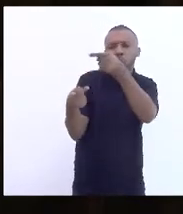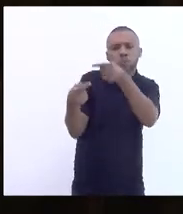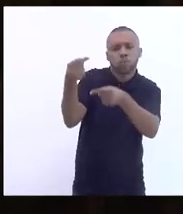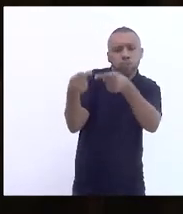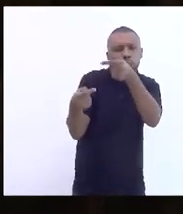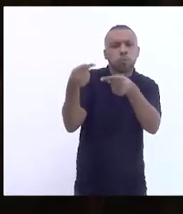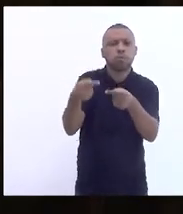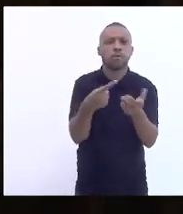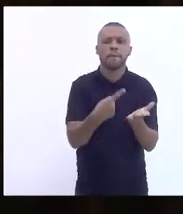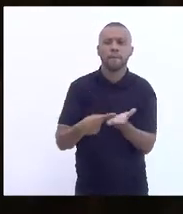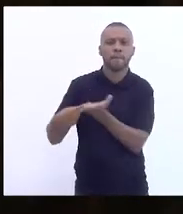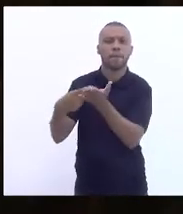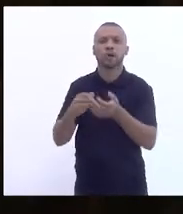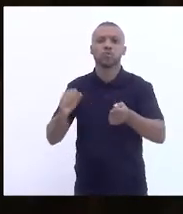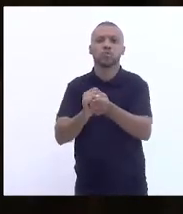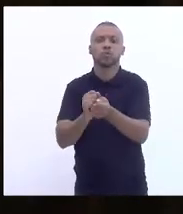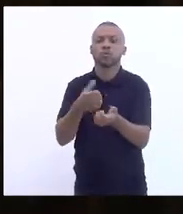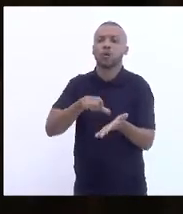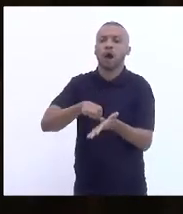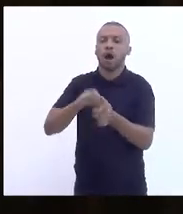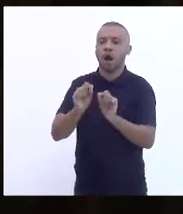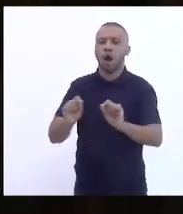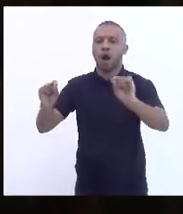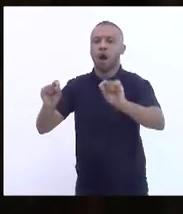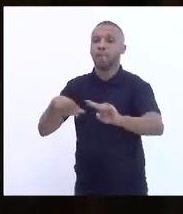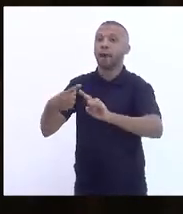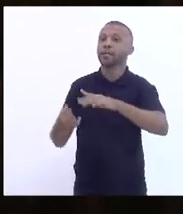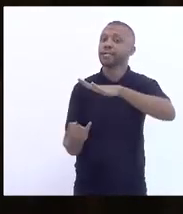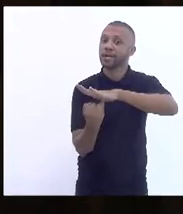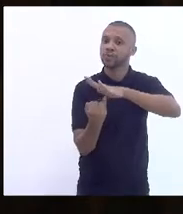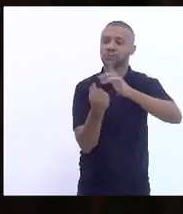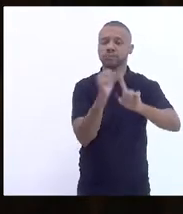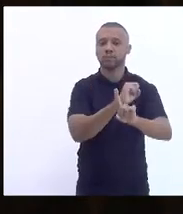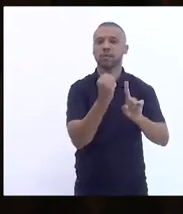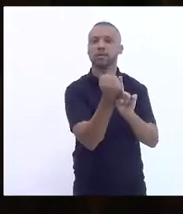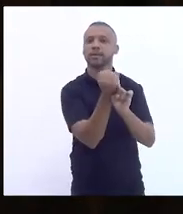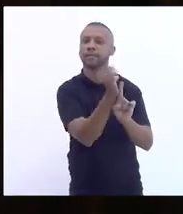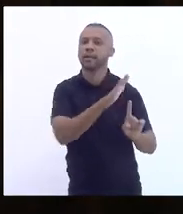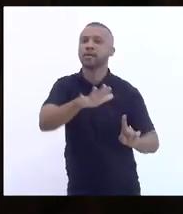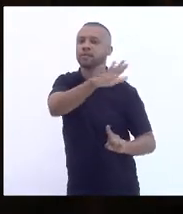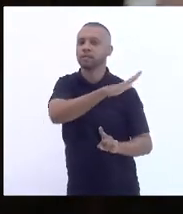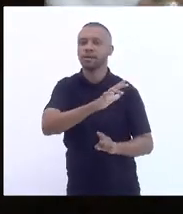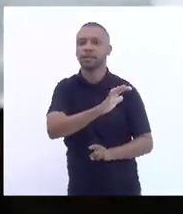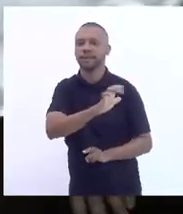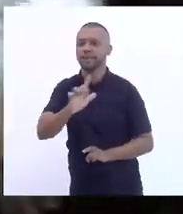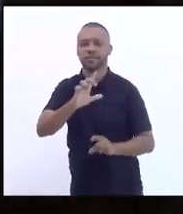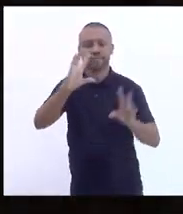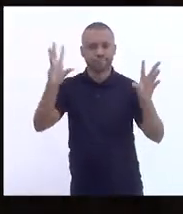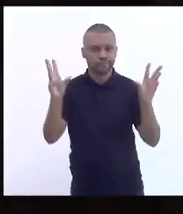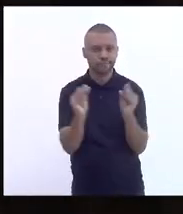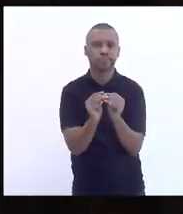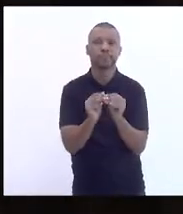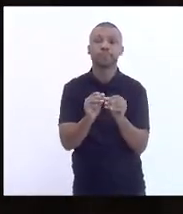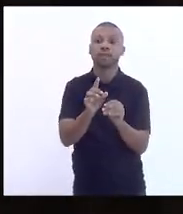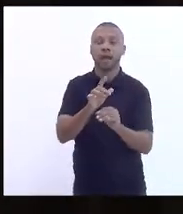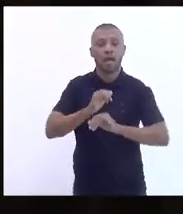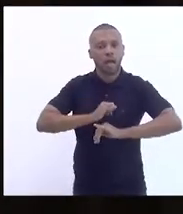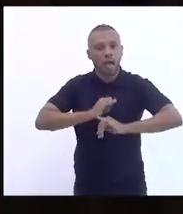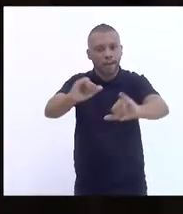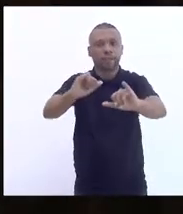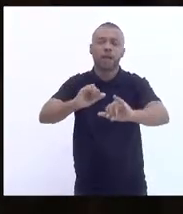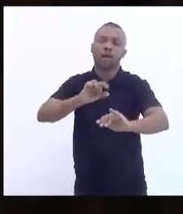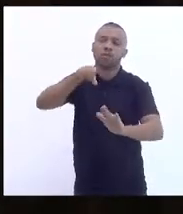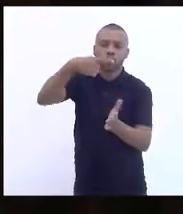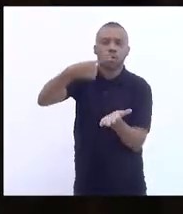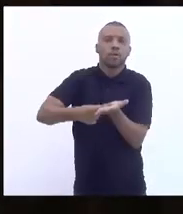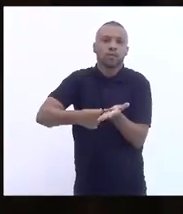os órgãos e também com as instituições da sociedade civil Então é isso é reter ao nosso compromisso